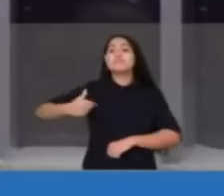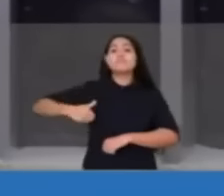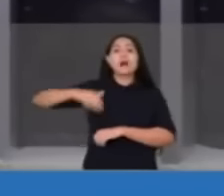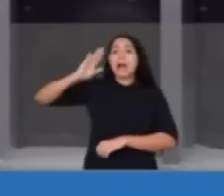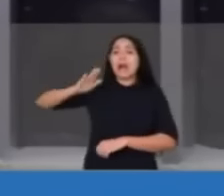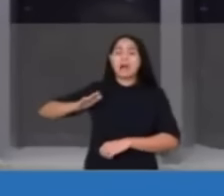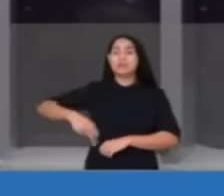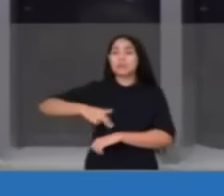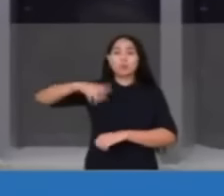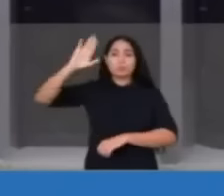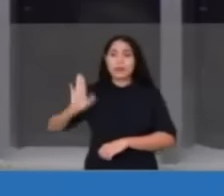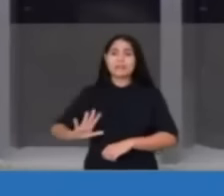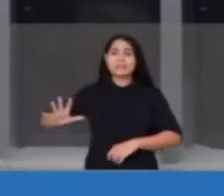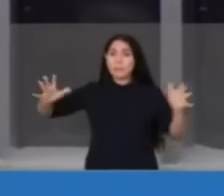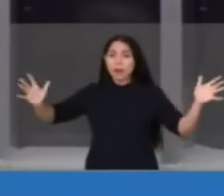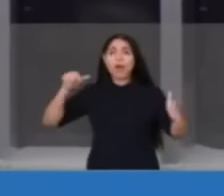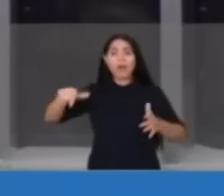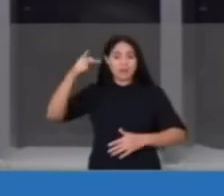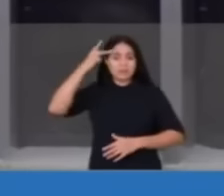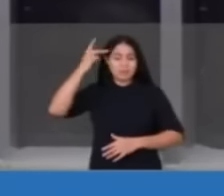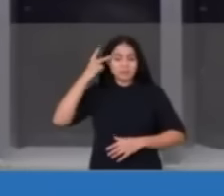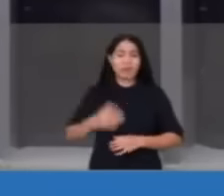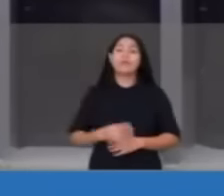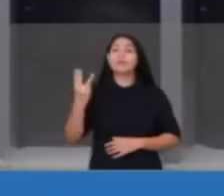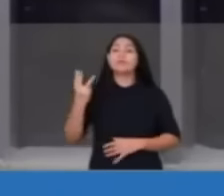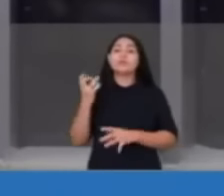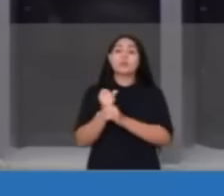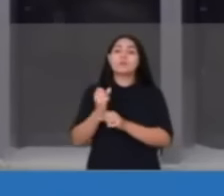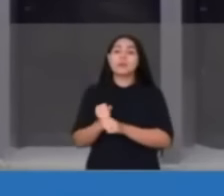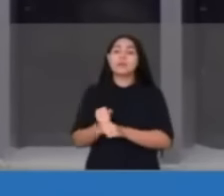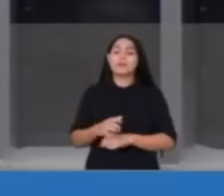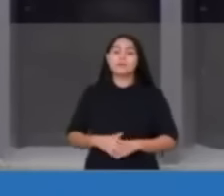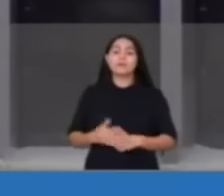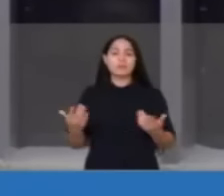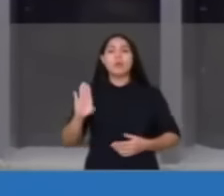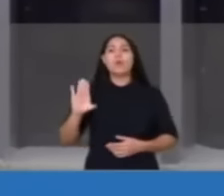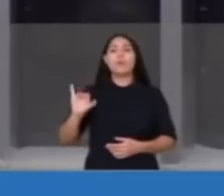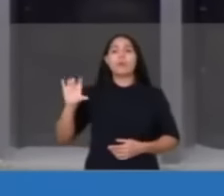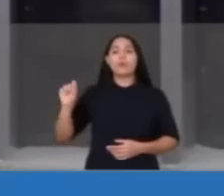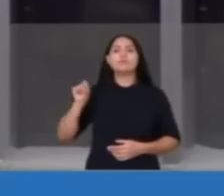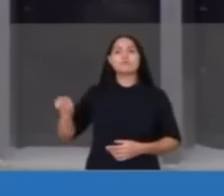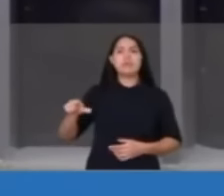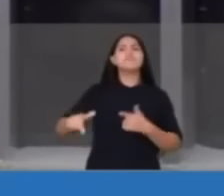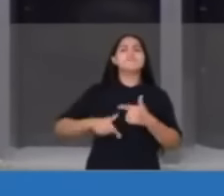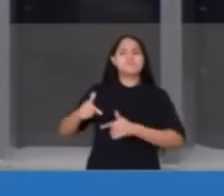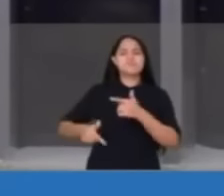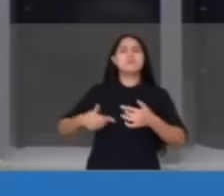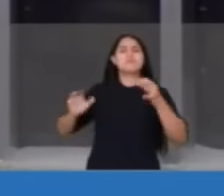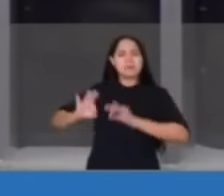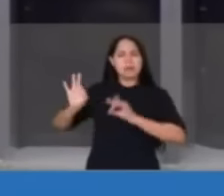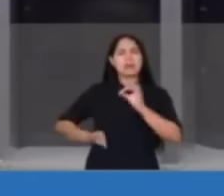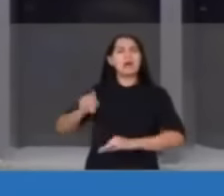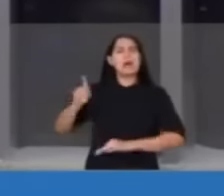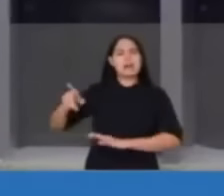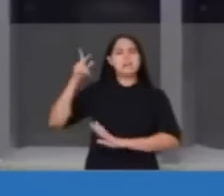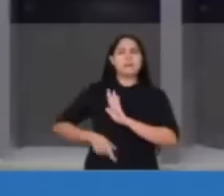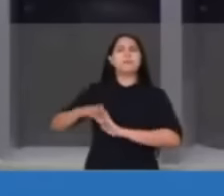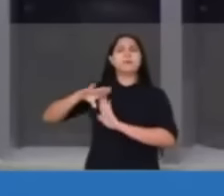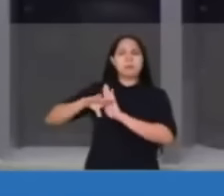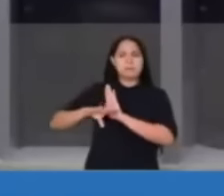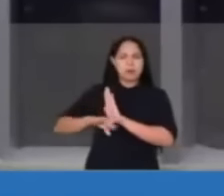orçamento da República então eu quero dizer a vocês que eh Guilherme bolos está prepar tem programa tem projeto tem base social e a